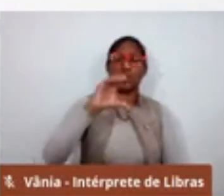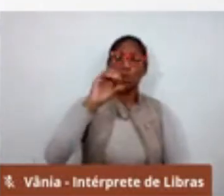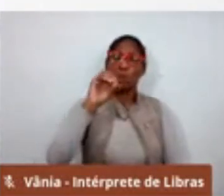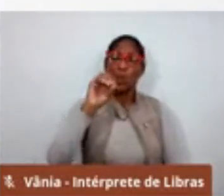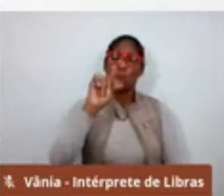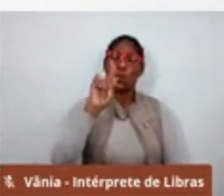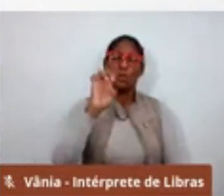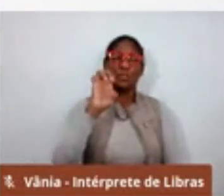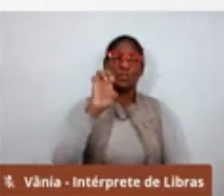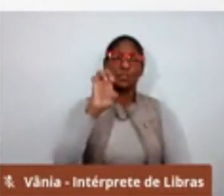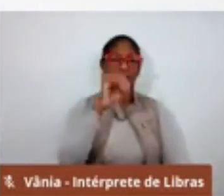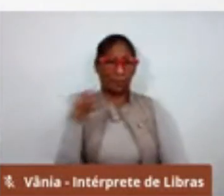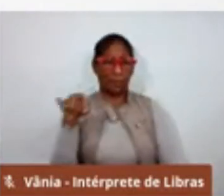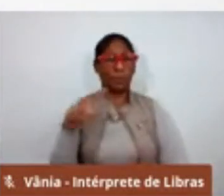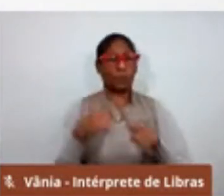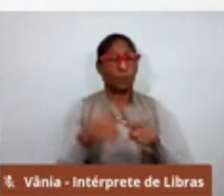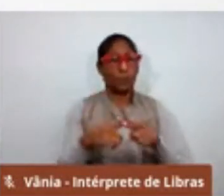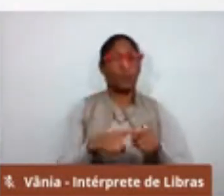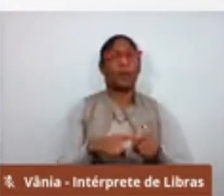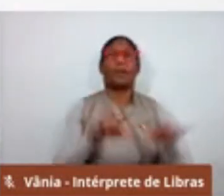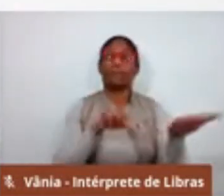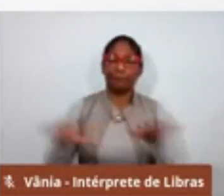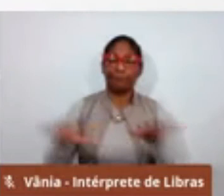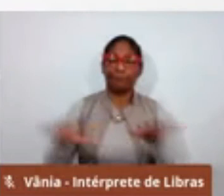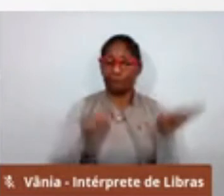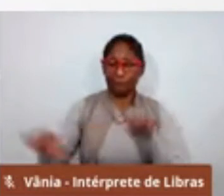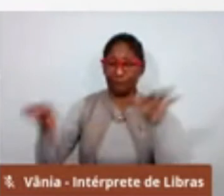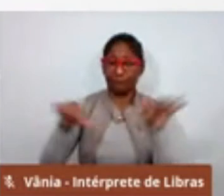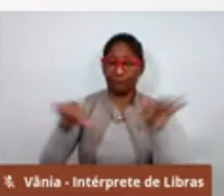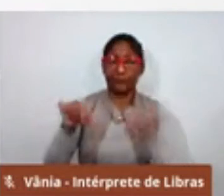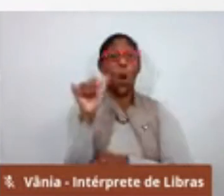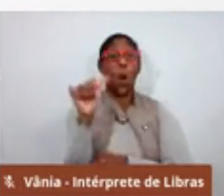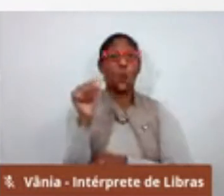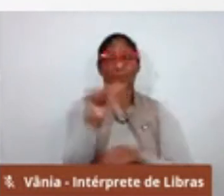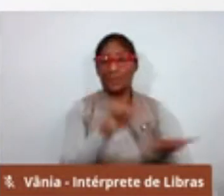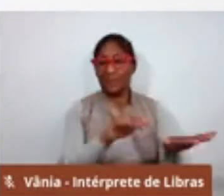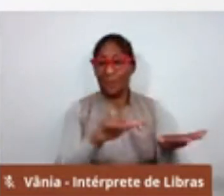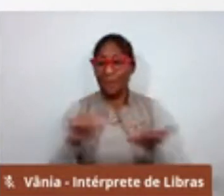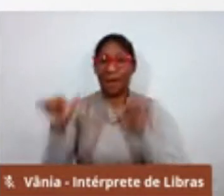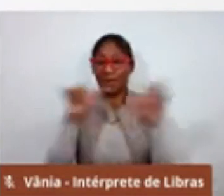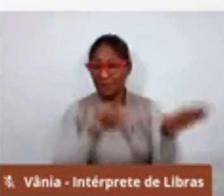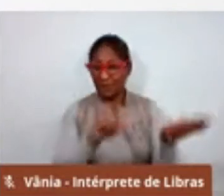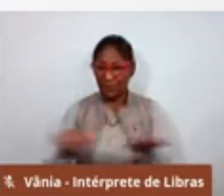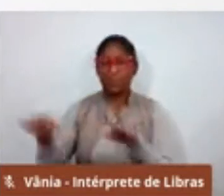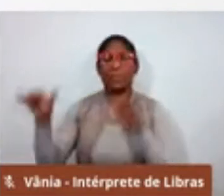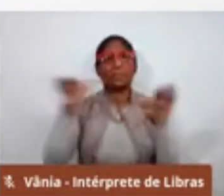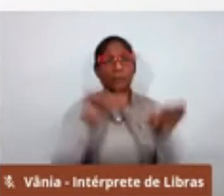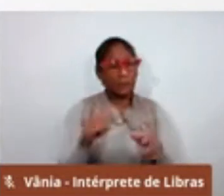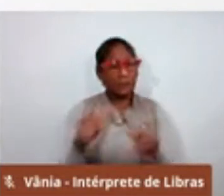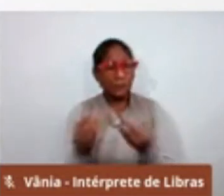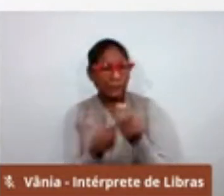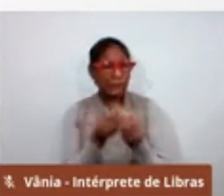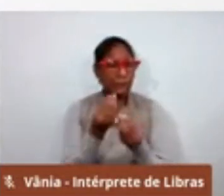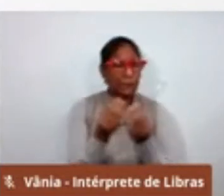controlado, até porque entendemos que depois de 11 semanas, nós estamos na 11ª semana, nós já